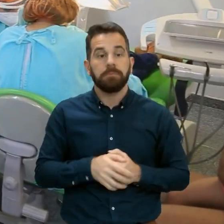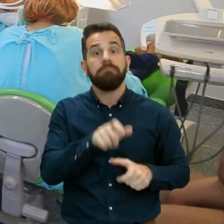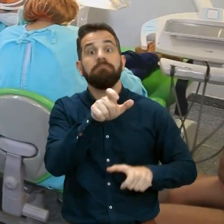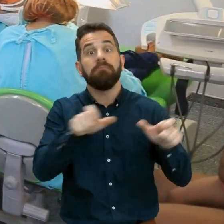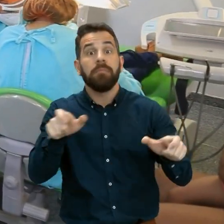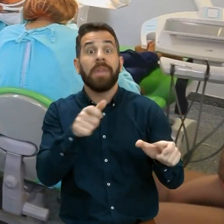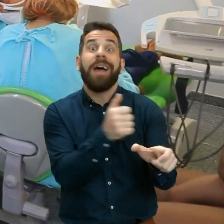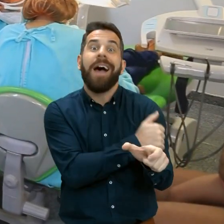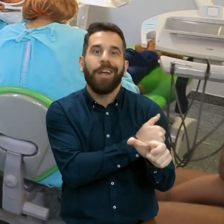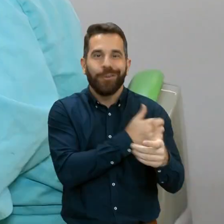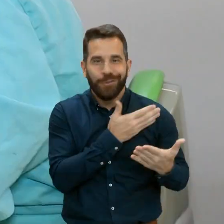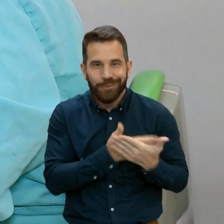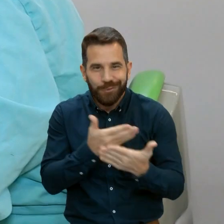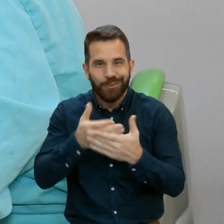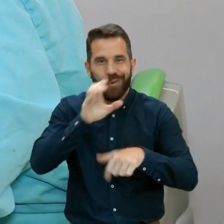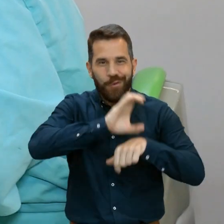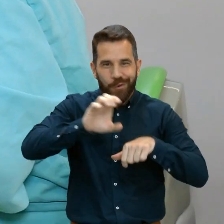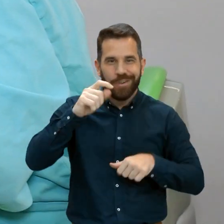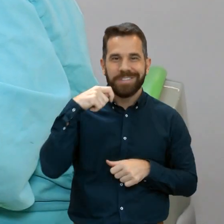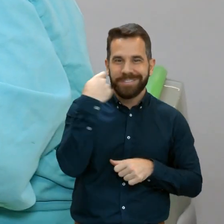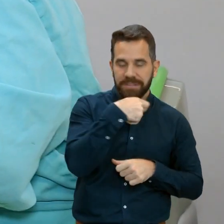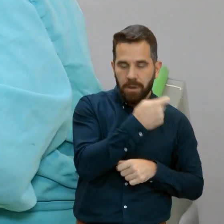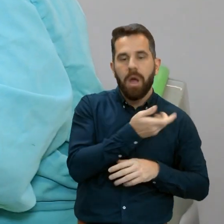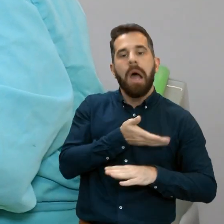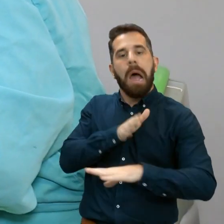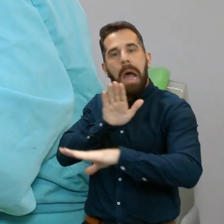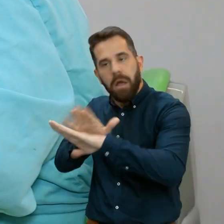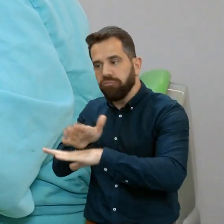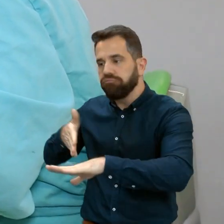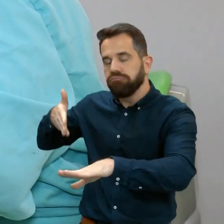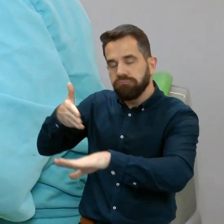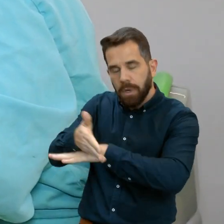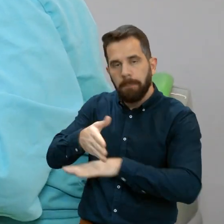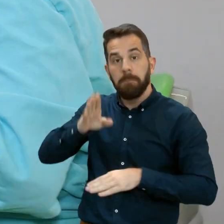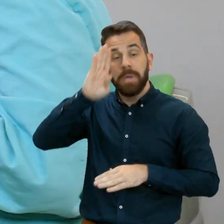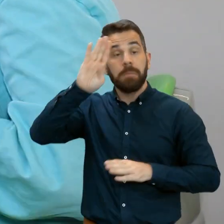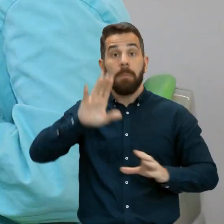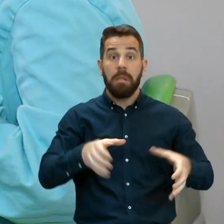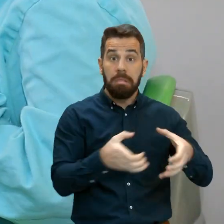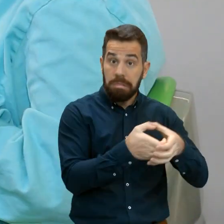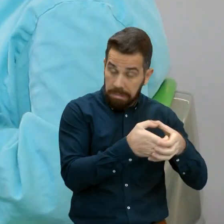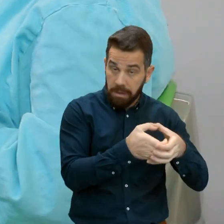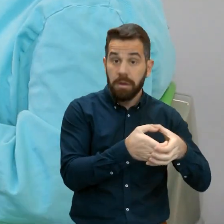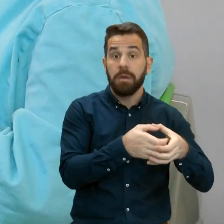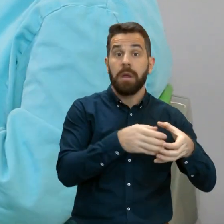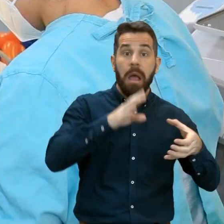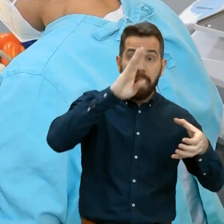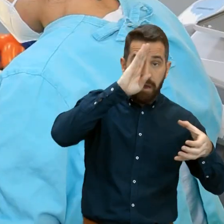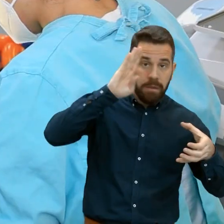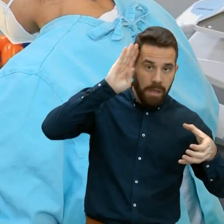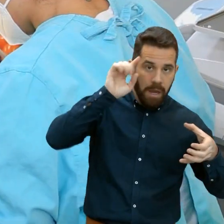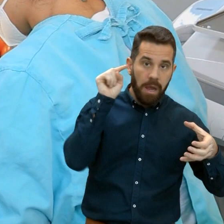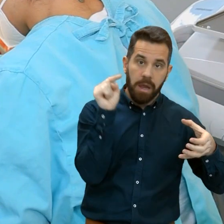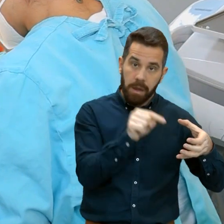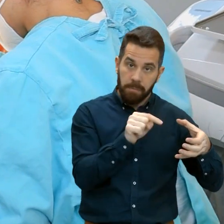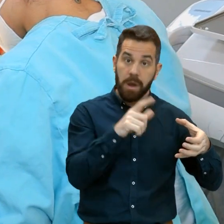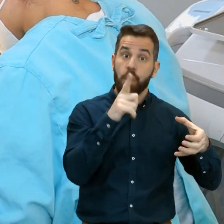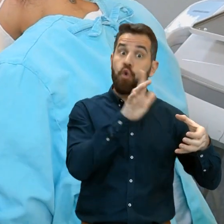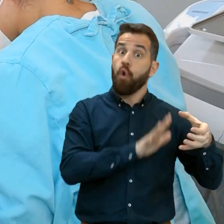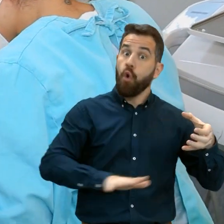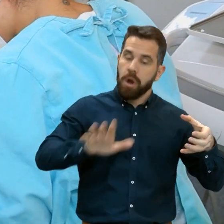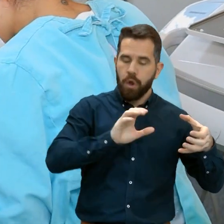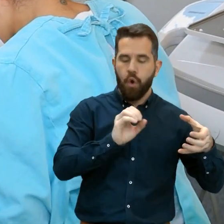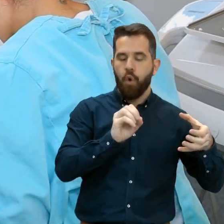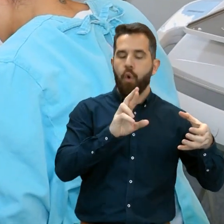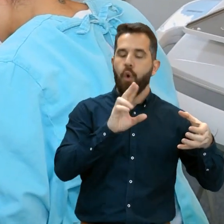colaboram com a iniciativa, principalmente os que fazem parte da Liga Acadêmica Goiana de Ortodontia, um projeto de extensão